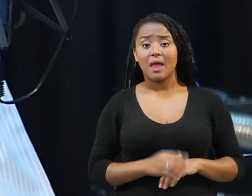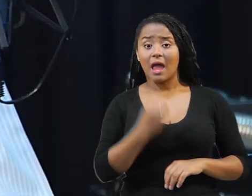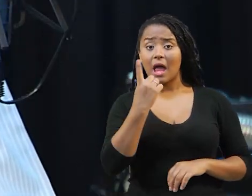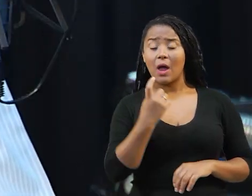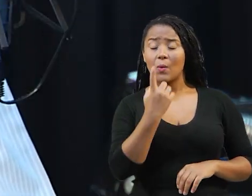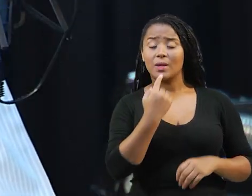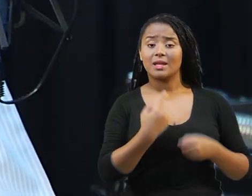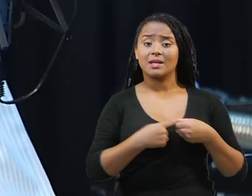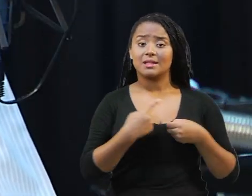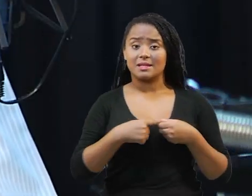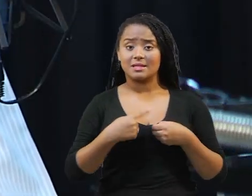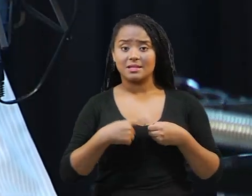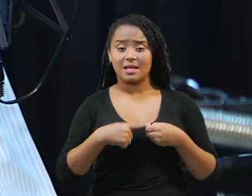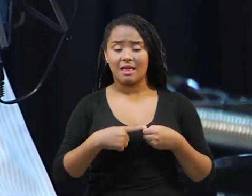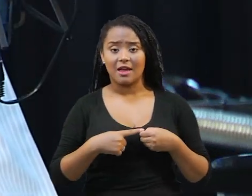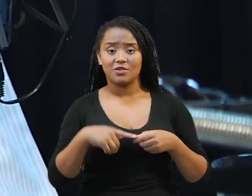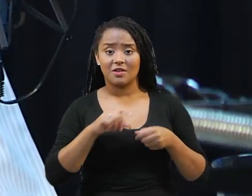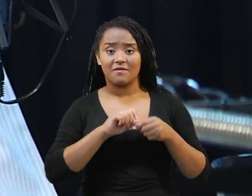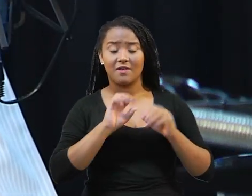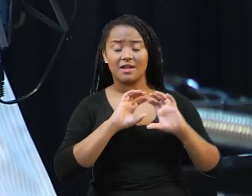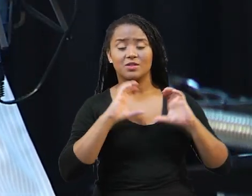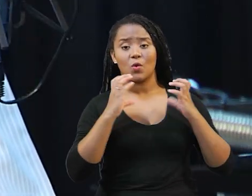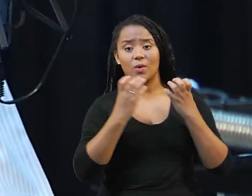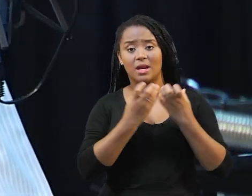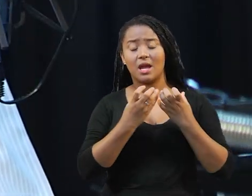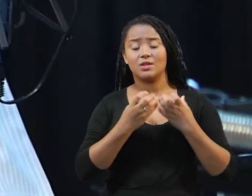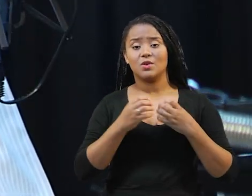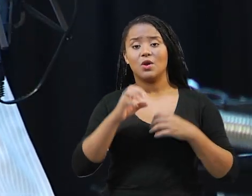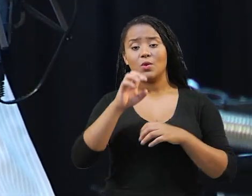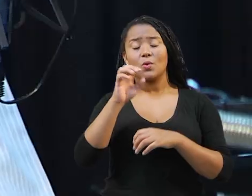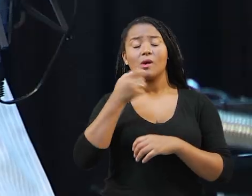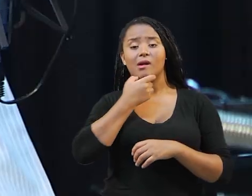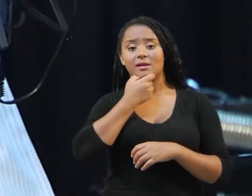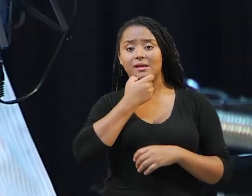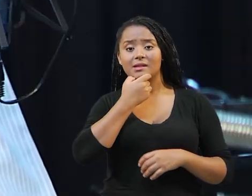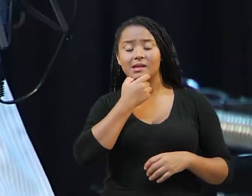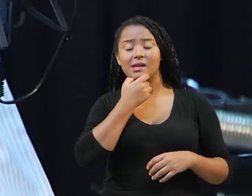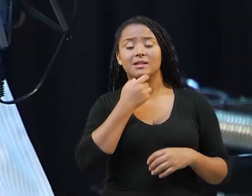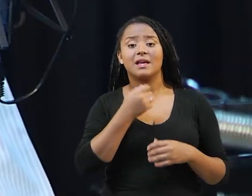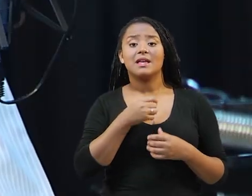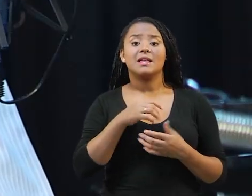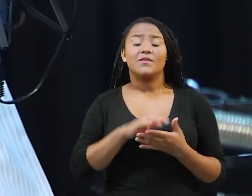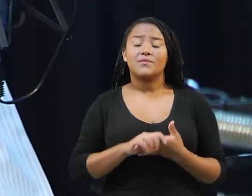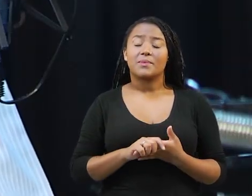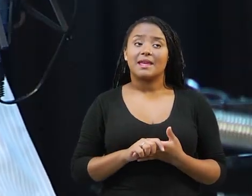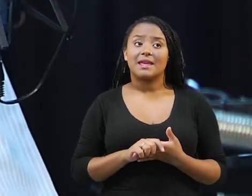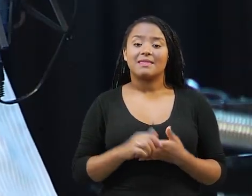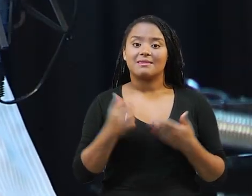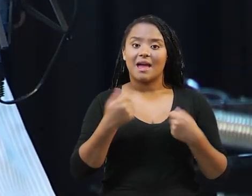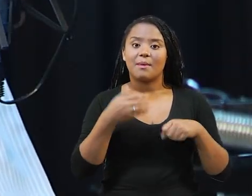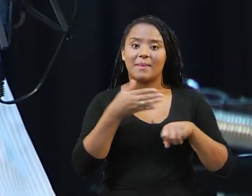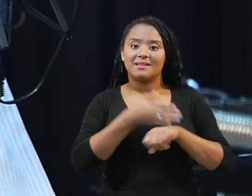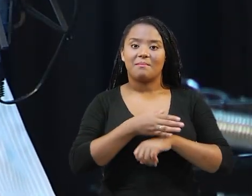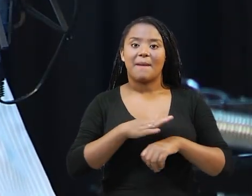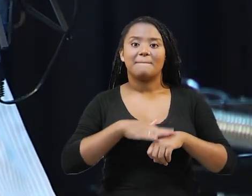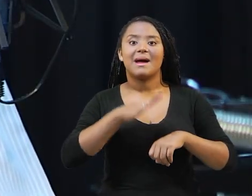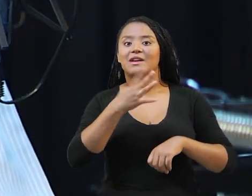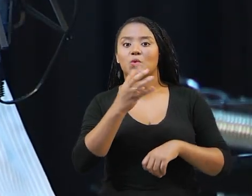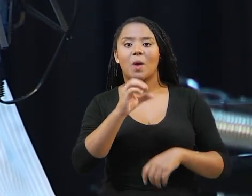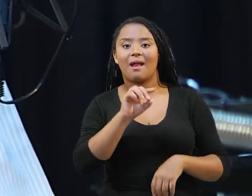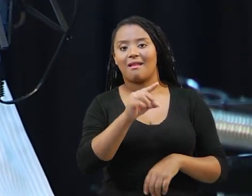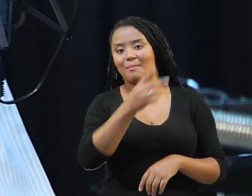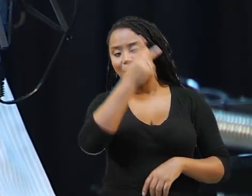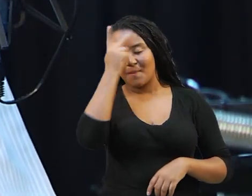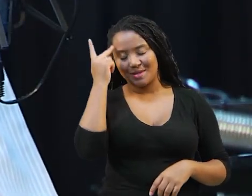congresso lá nos Estados Unidos é Chicago, porque é o que cabe 40 mil pessoas. Equivalem mais de 40 mil pessoas nesse congresso. E teve um trabalho lá que